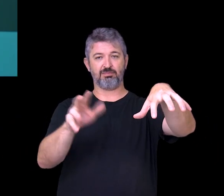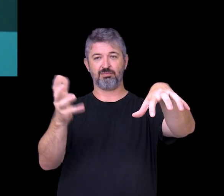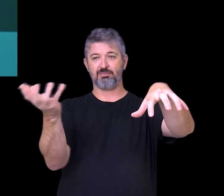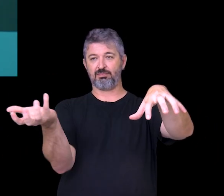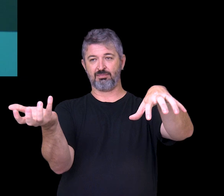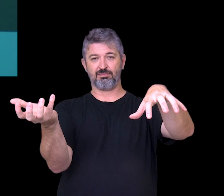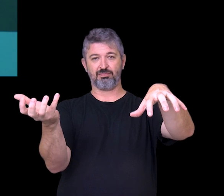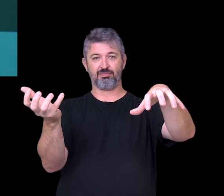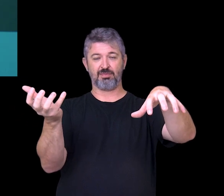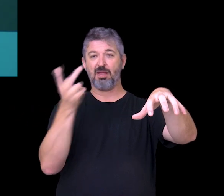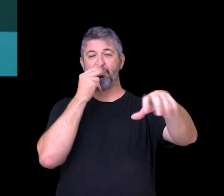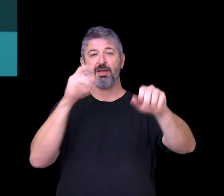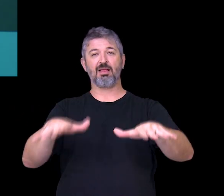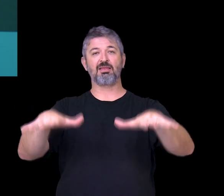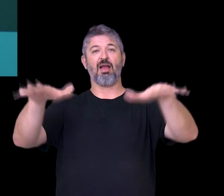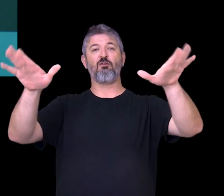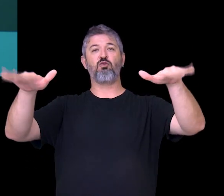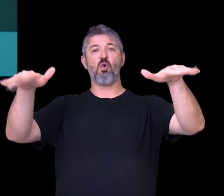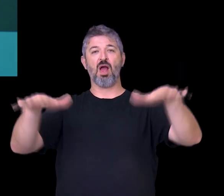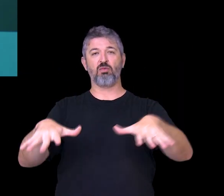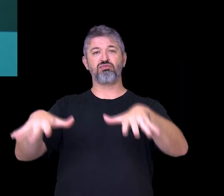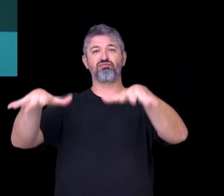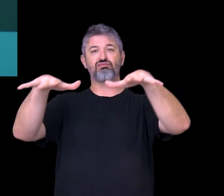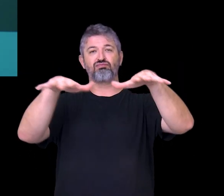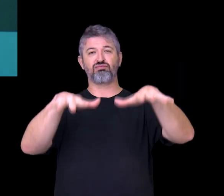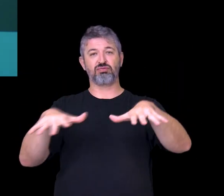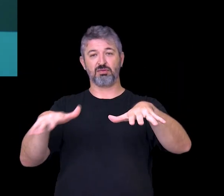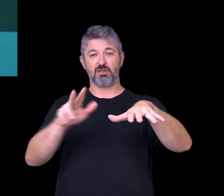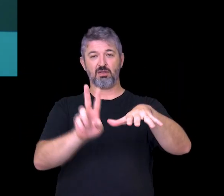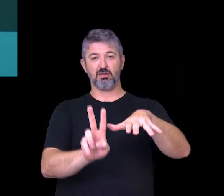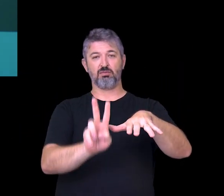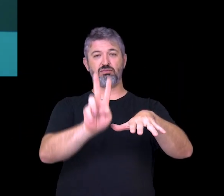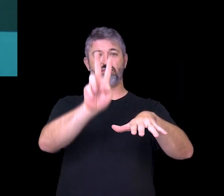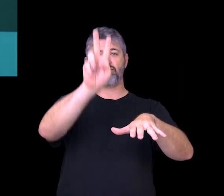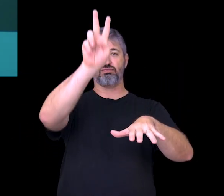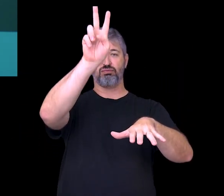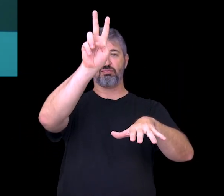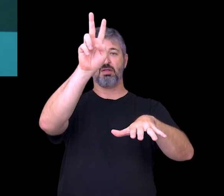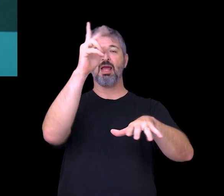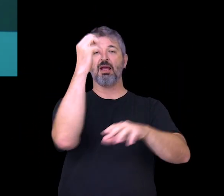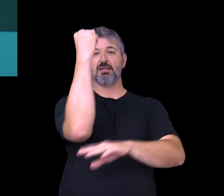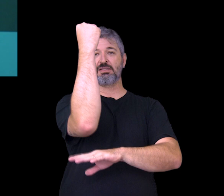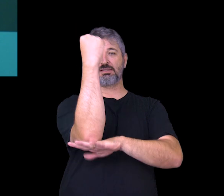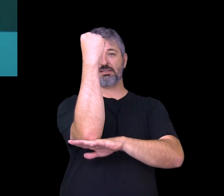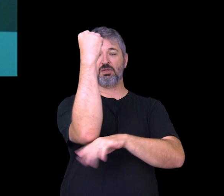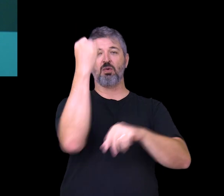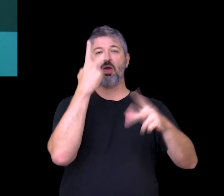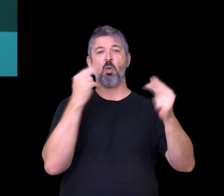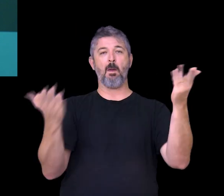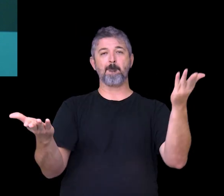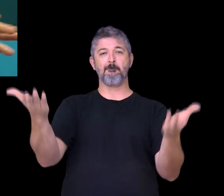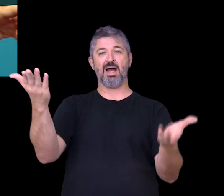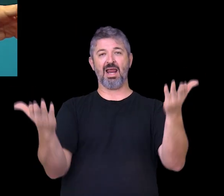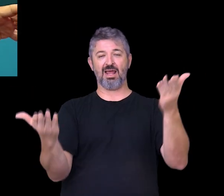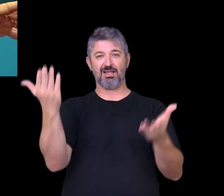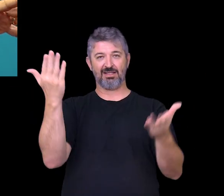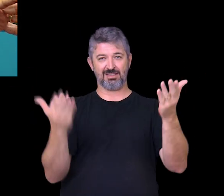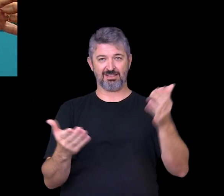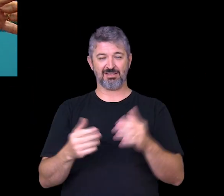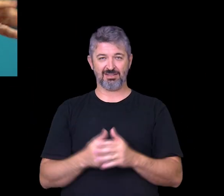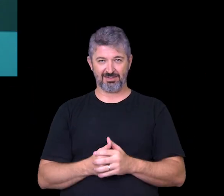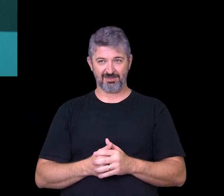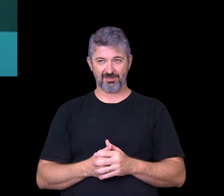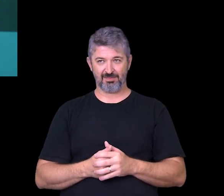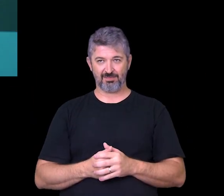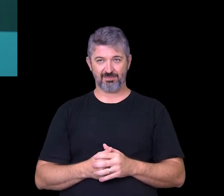2 prédios como se fosse a estrutura da balança. E ali na frente, então, tem a descida onde o povo está se